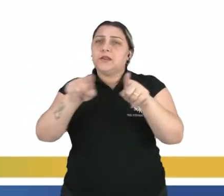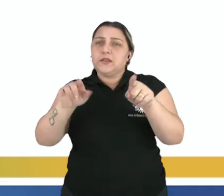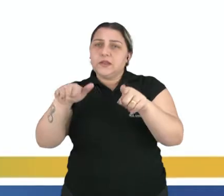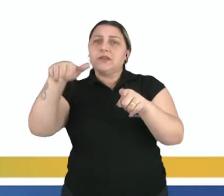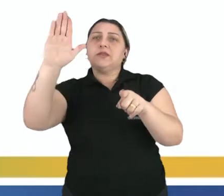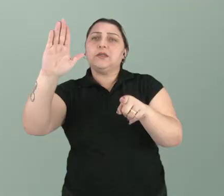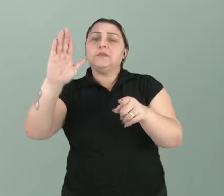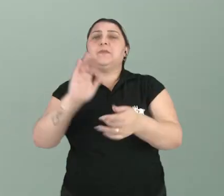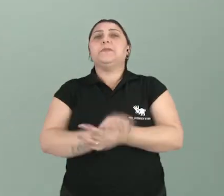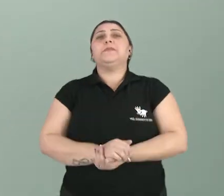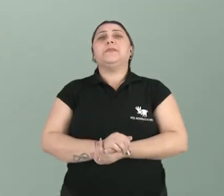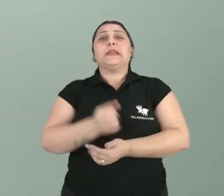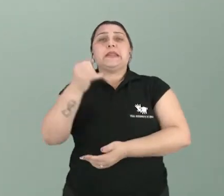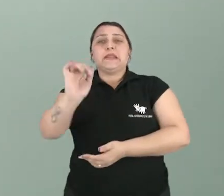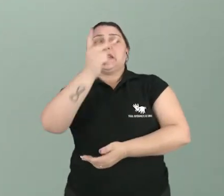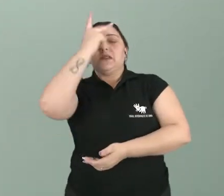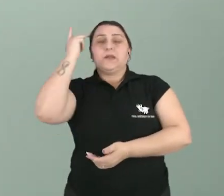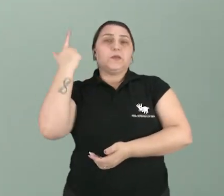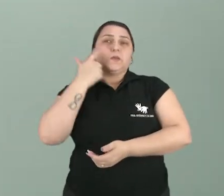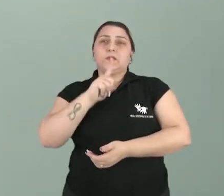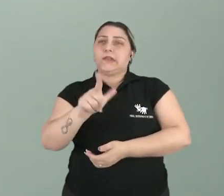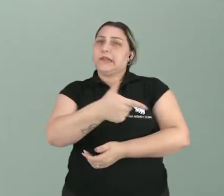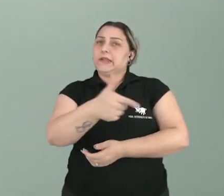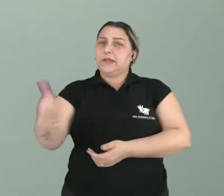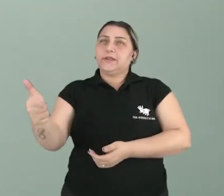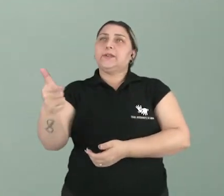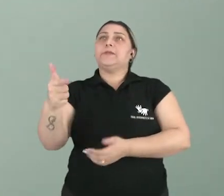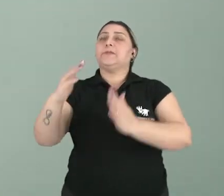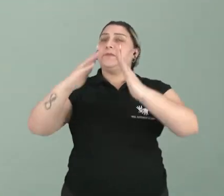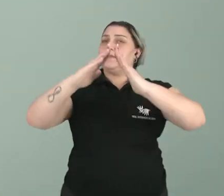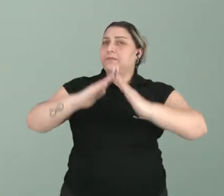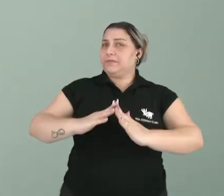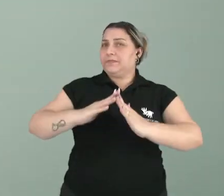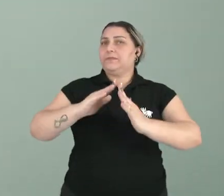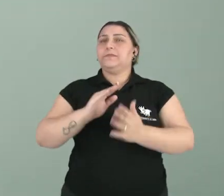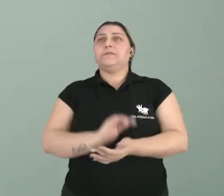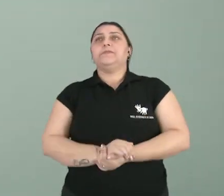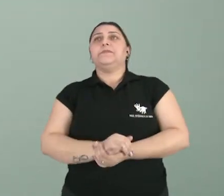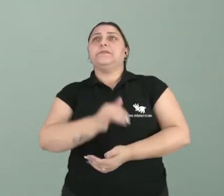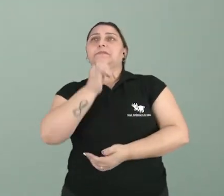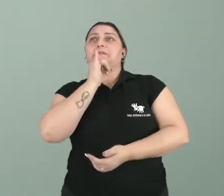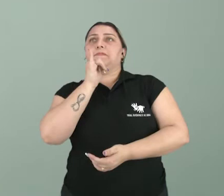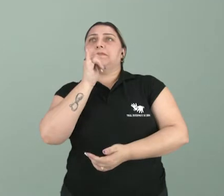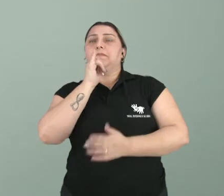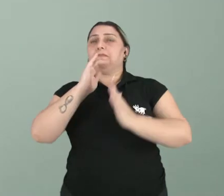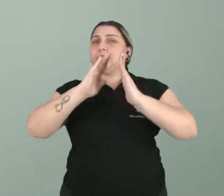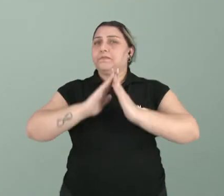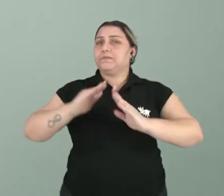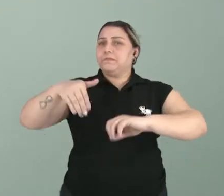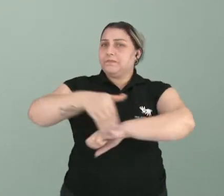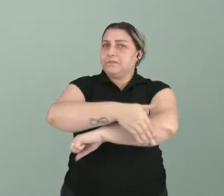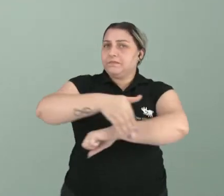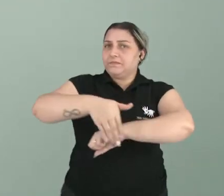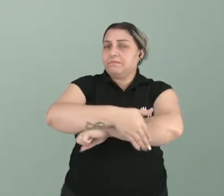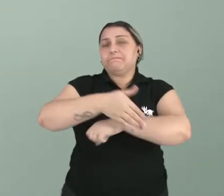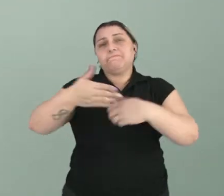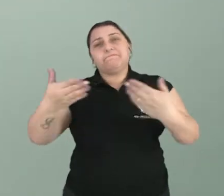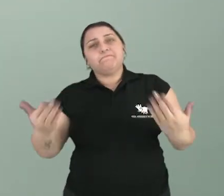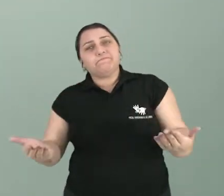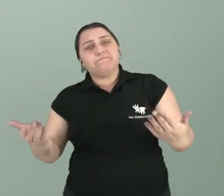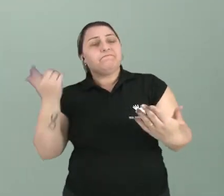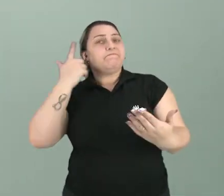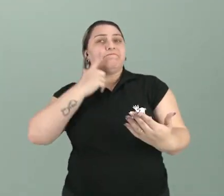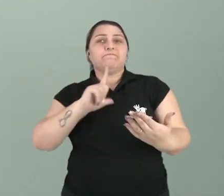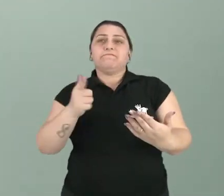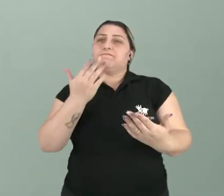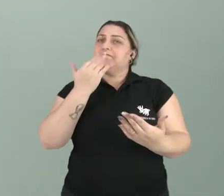pobreza. Então, se a pessoa não consegue ter uma moradia, por exemplo, as pessoas que moram nas ruas, os mendigos, né, não